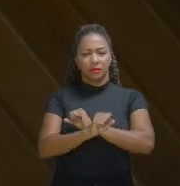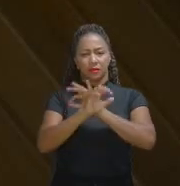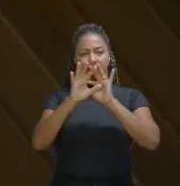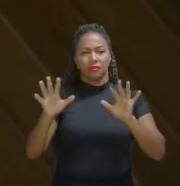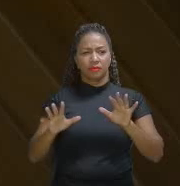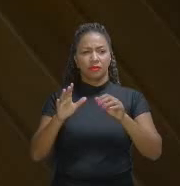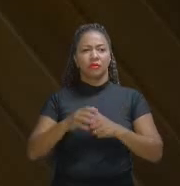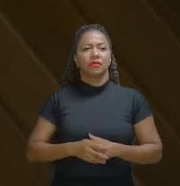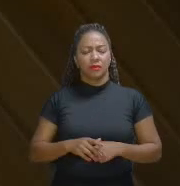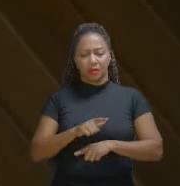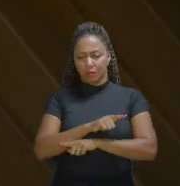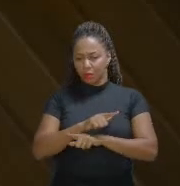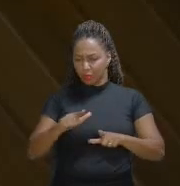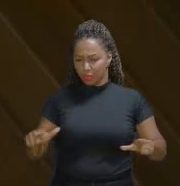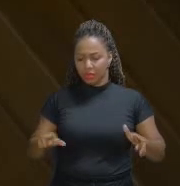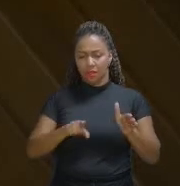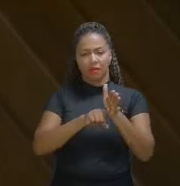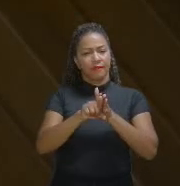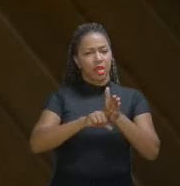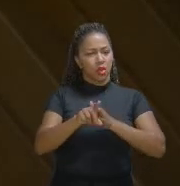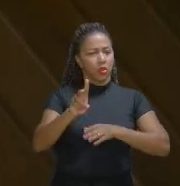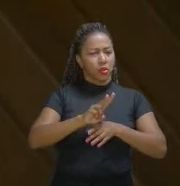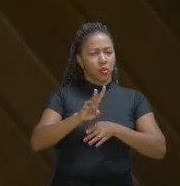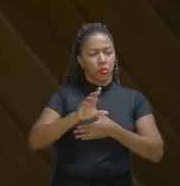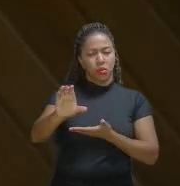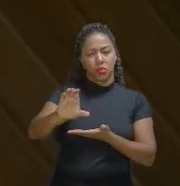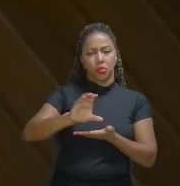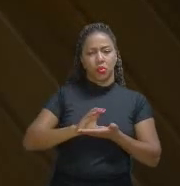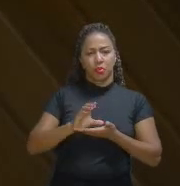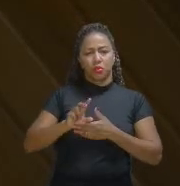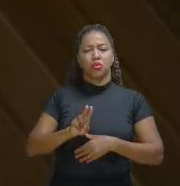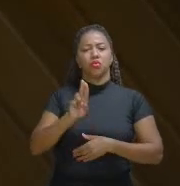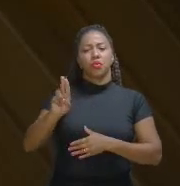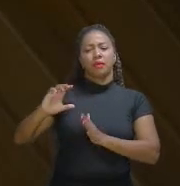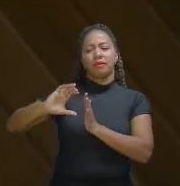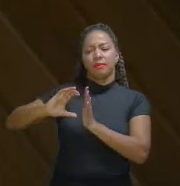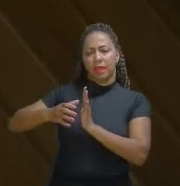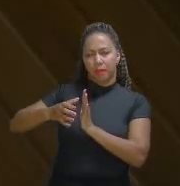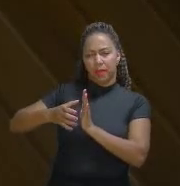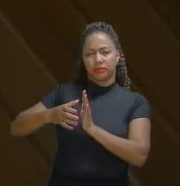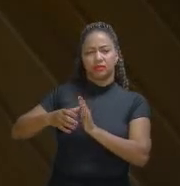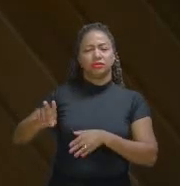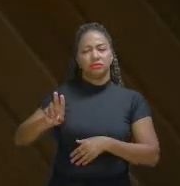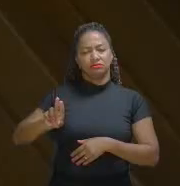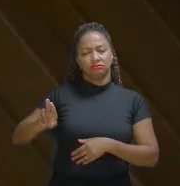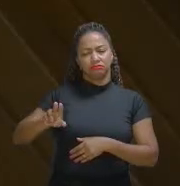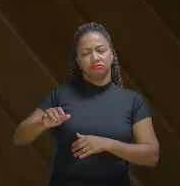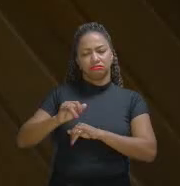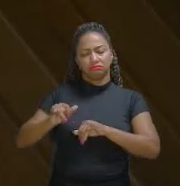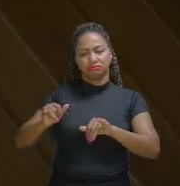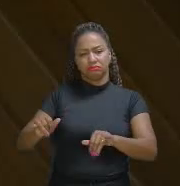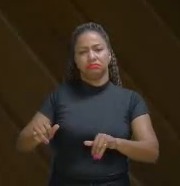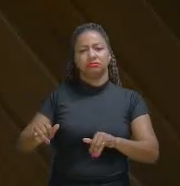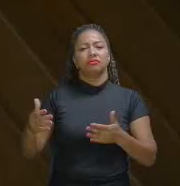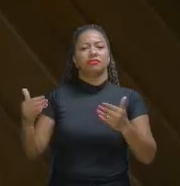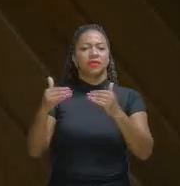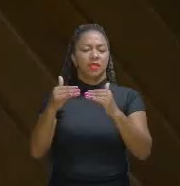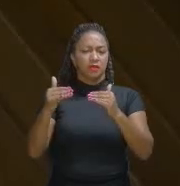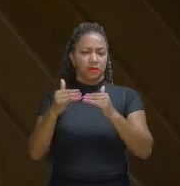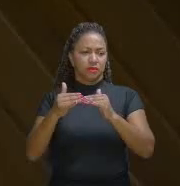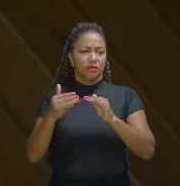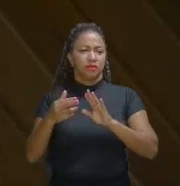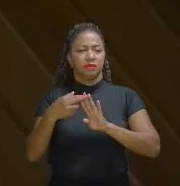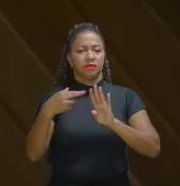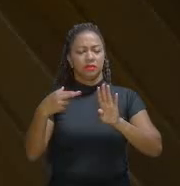transparência, a lisura e a fiscalização dos recursos utilizados pelas agremiações partidárias, conforme disciplina a